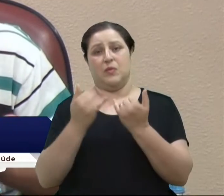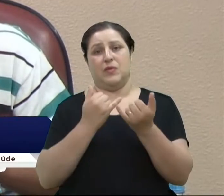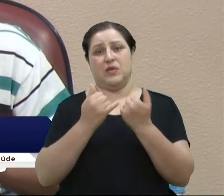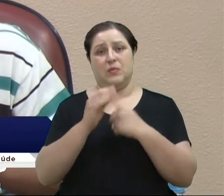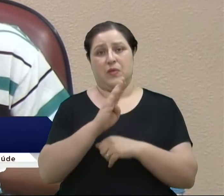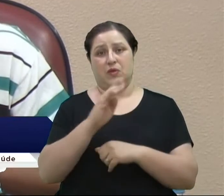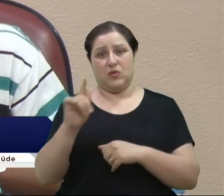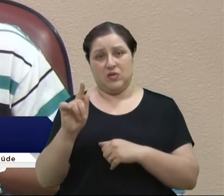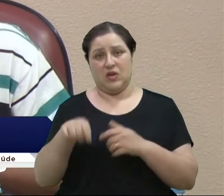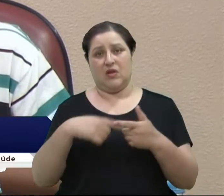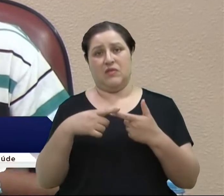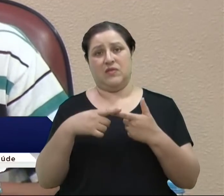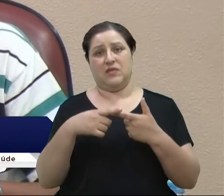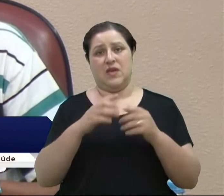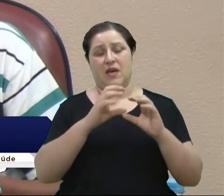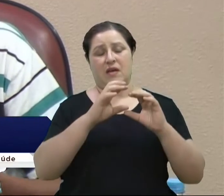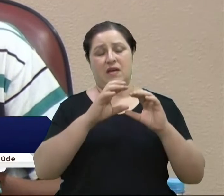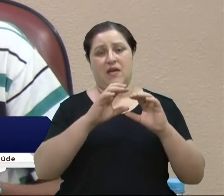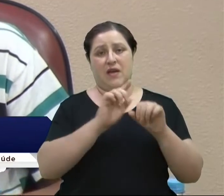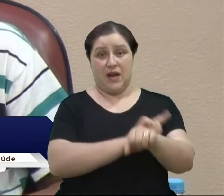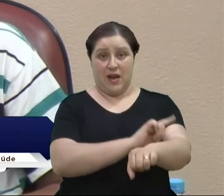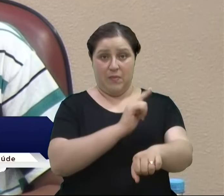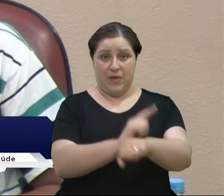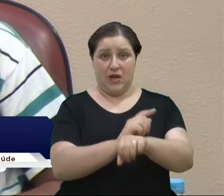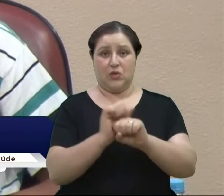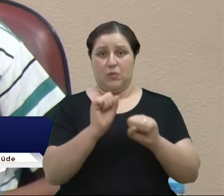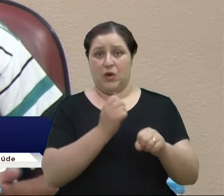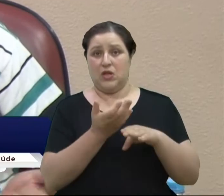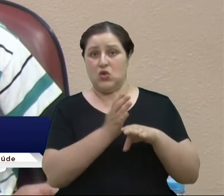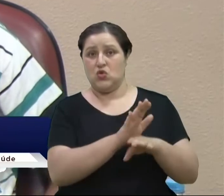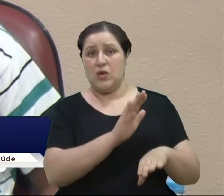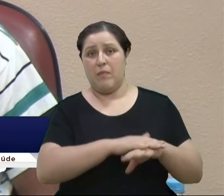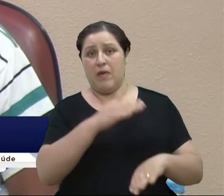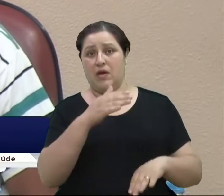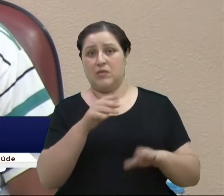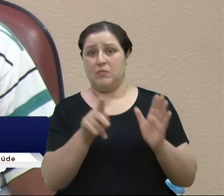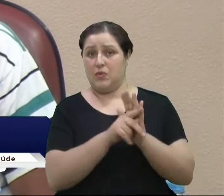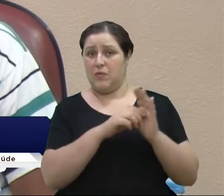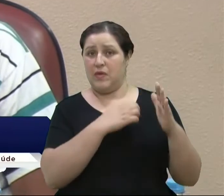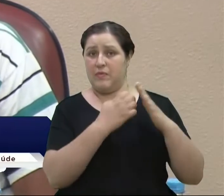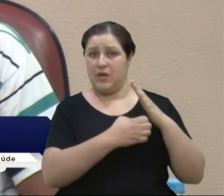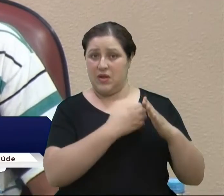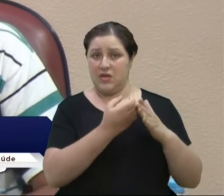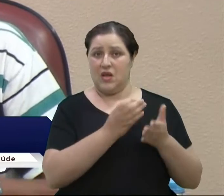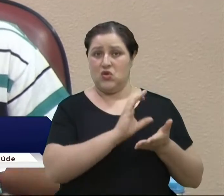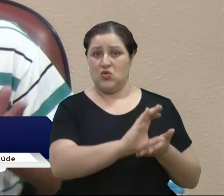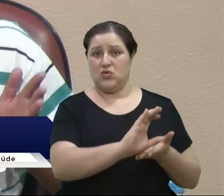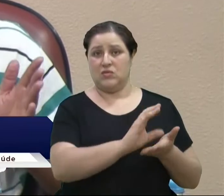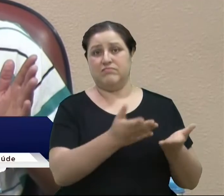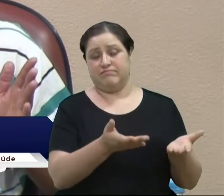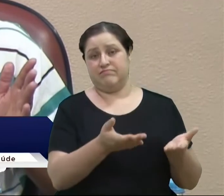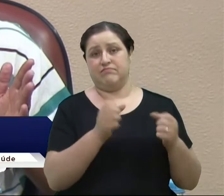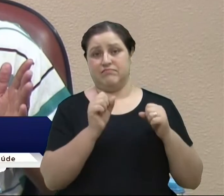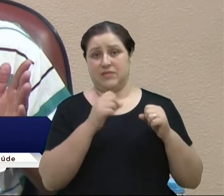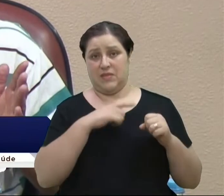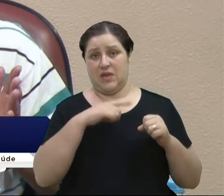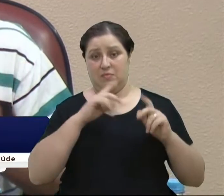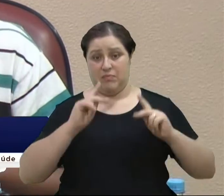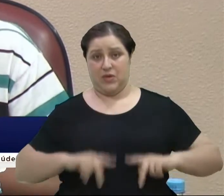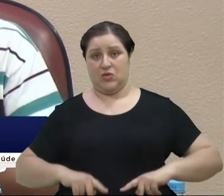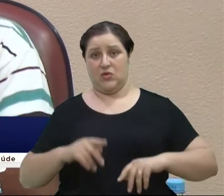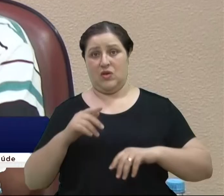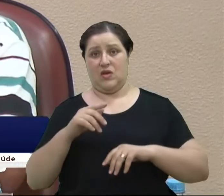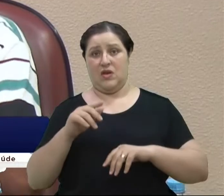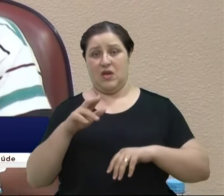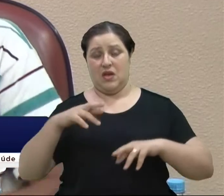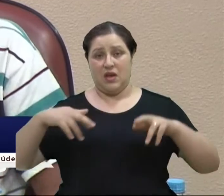poderiam render mais e auxiliar mais, de alguma forma, com o próprio empresariado. Né? A gente teve empresário da região de Farroupilha